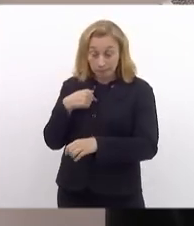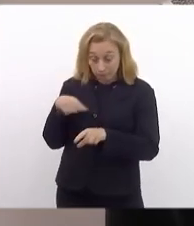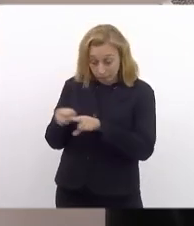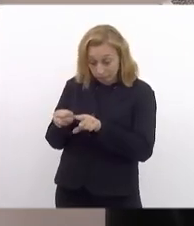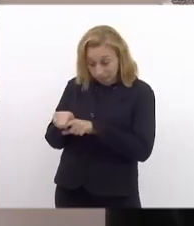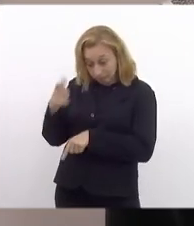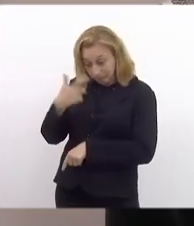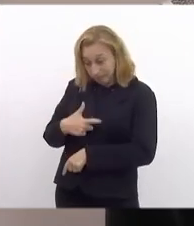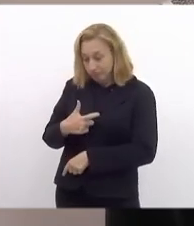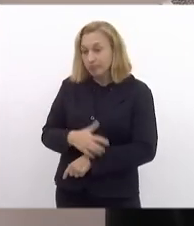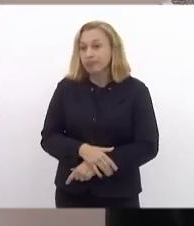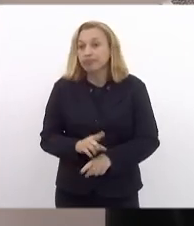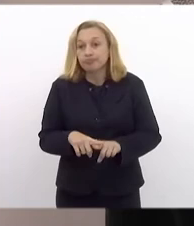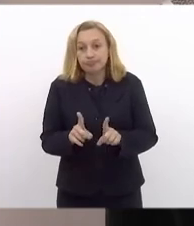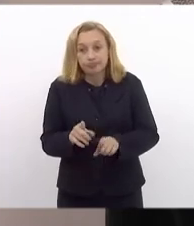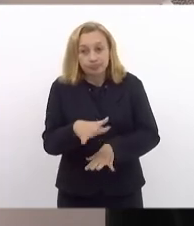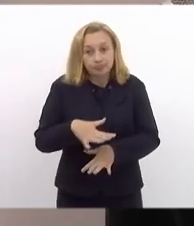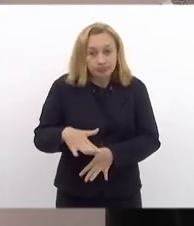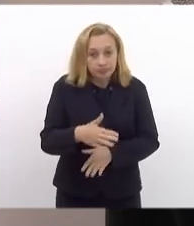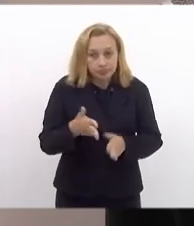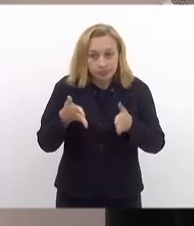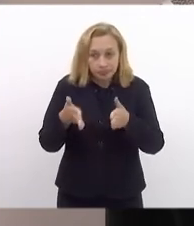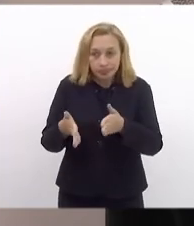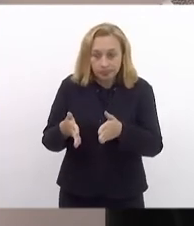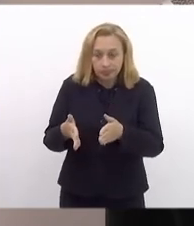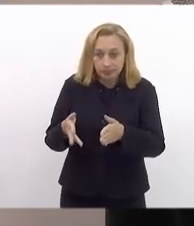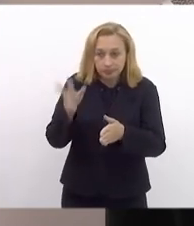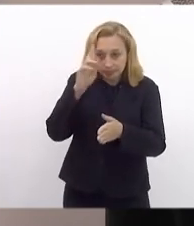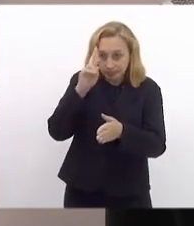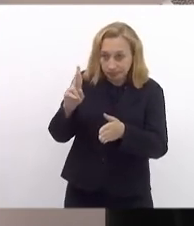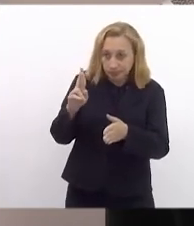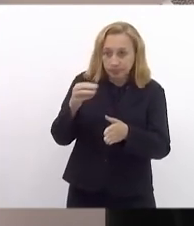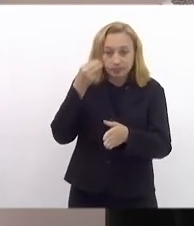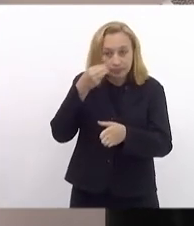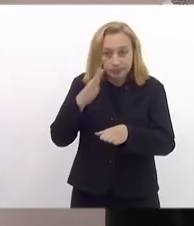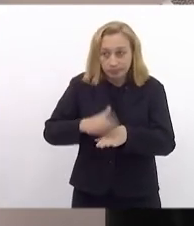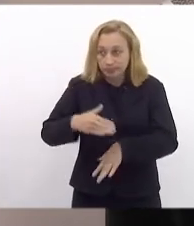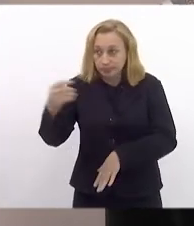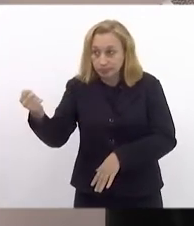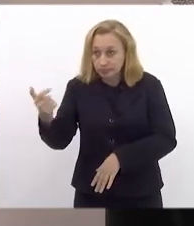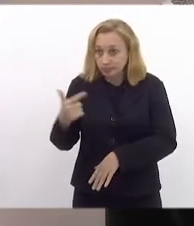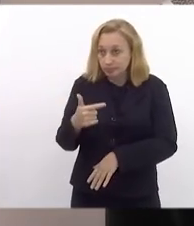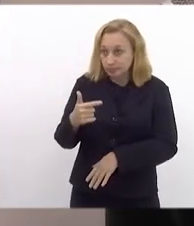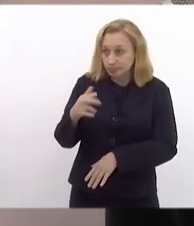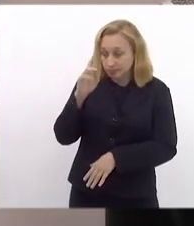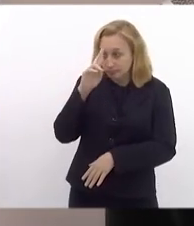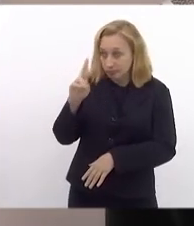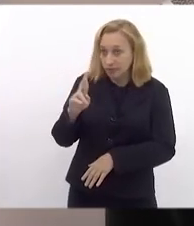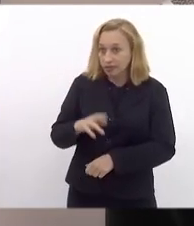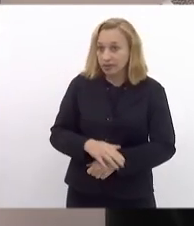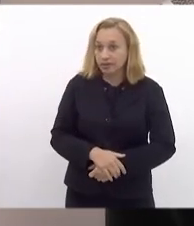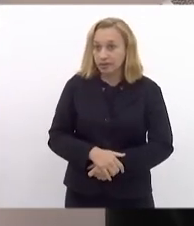também o sou mas na área específica que sua bordou tem mais experiência o senhor